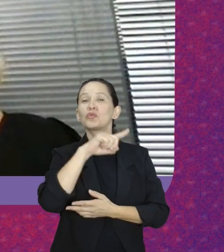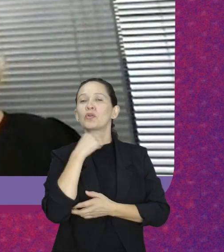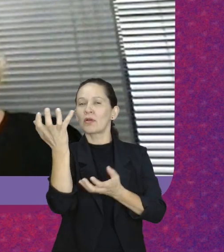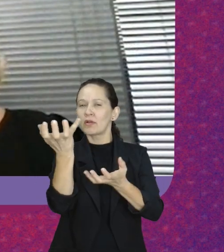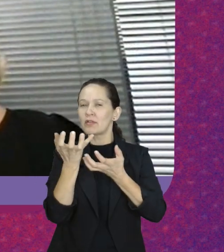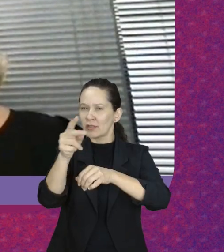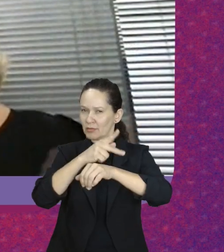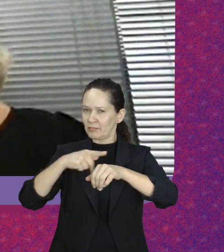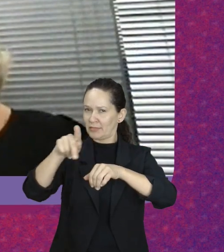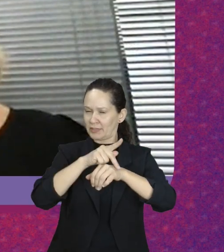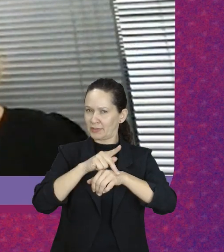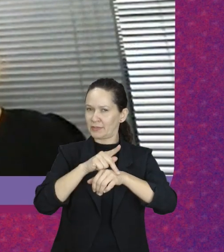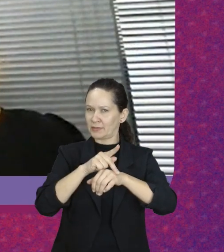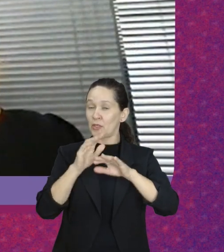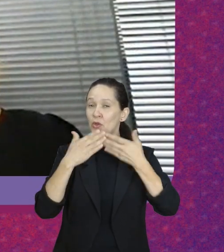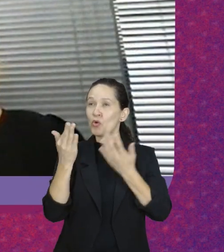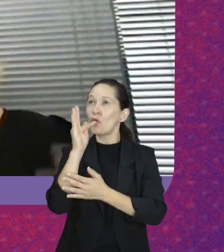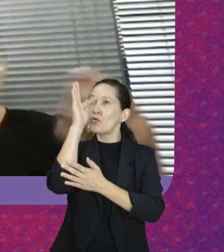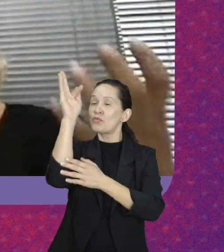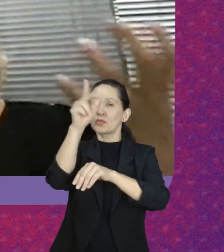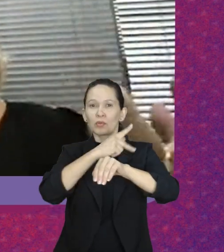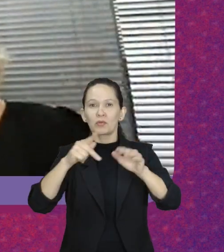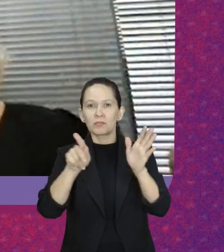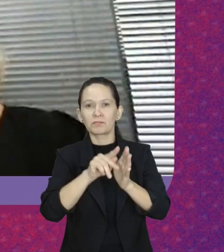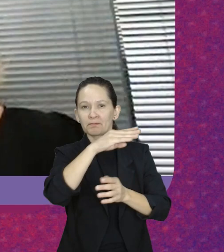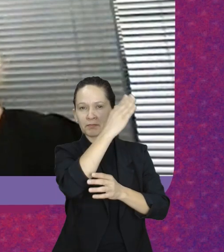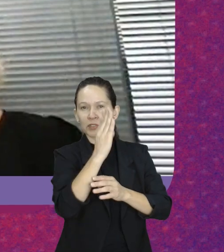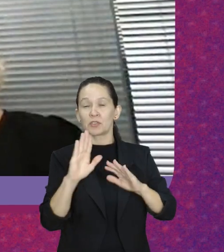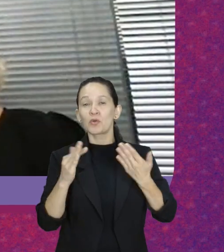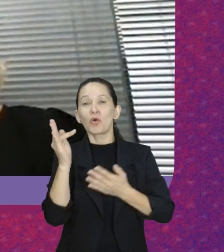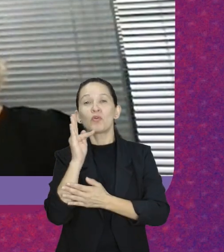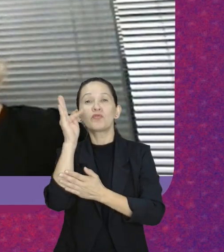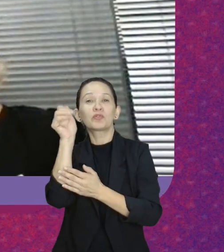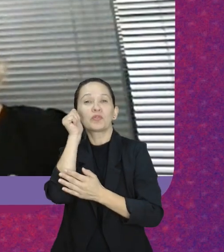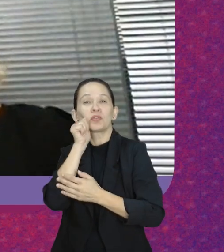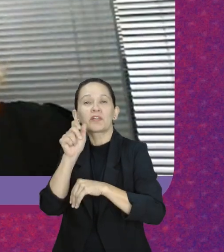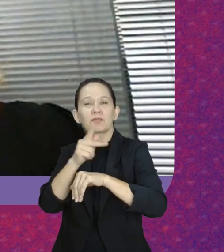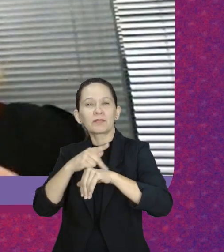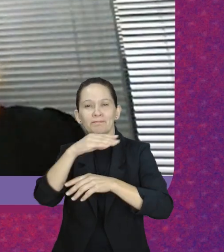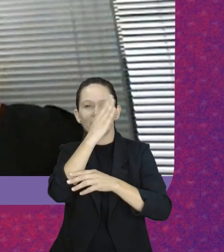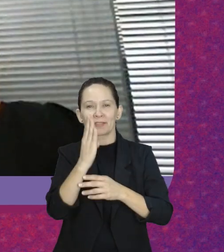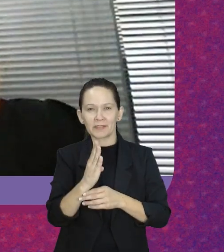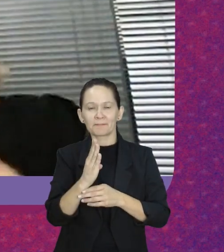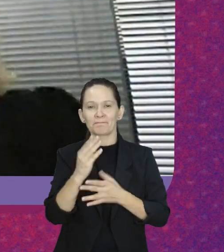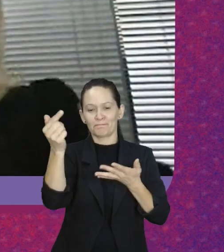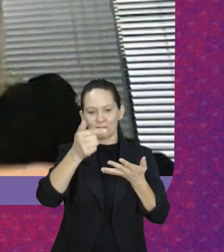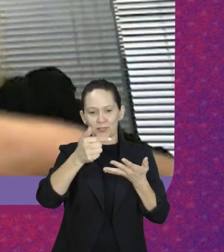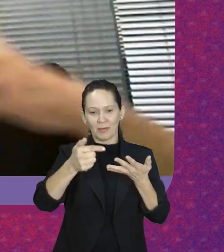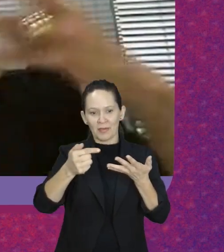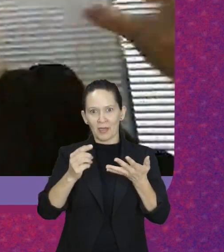nosso país, né, qual é o futuro do país, qual é o futuro das mulheres, né? Então, nós precisamos,